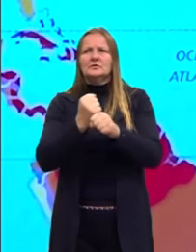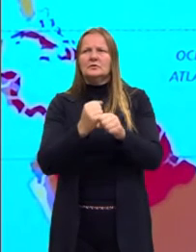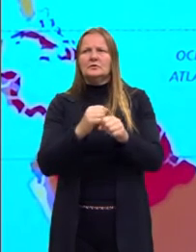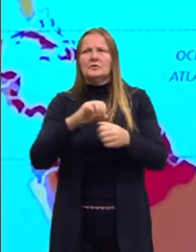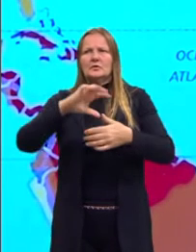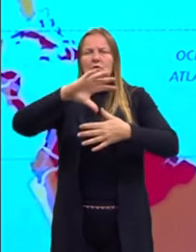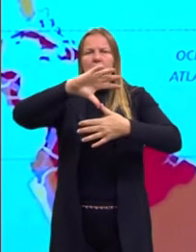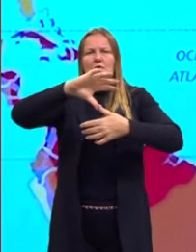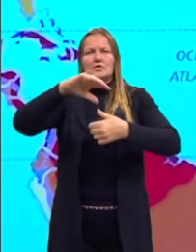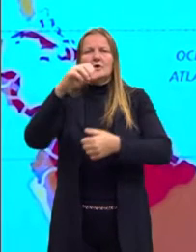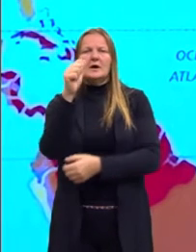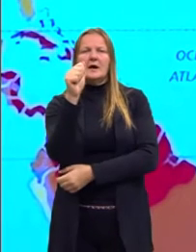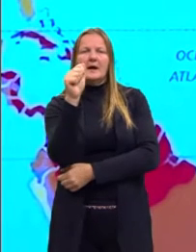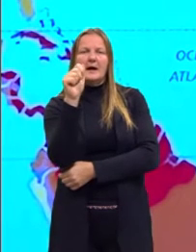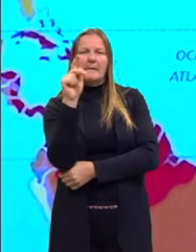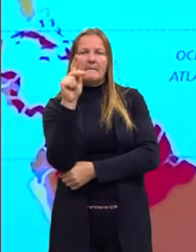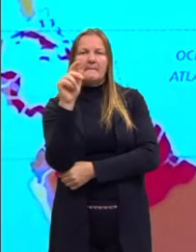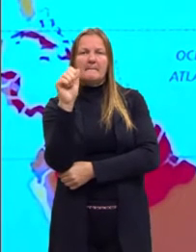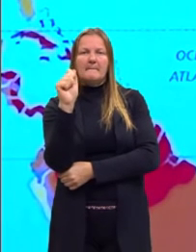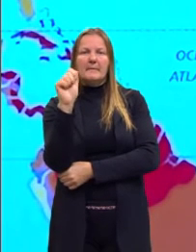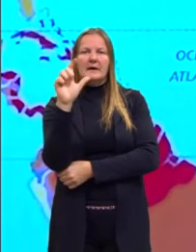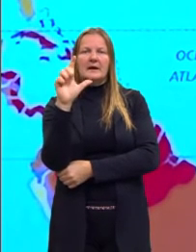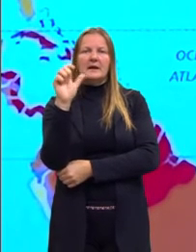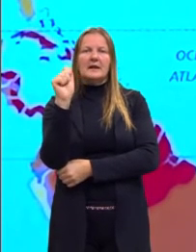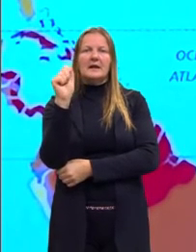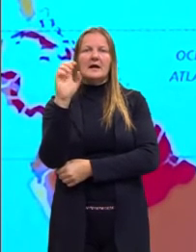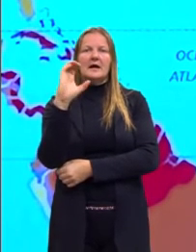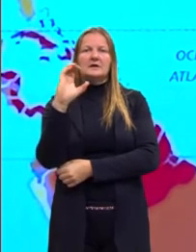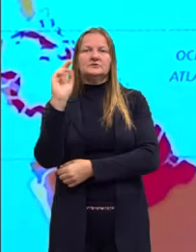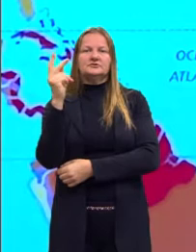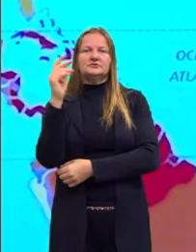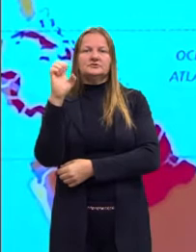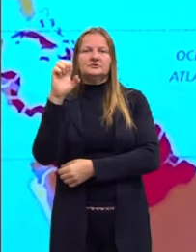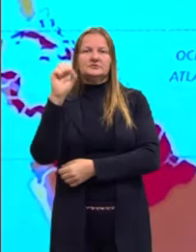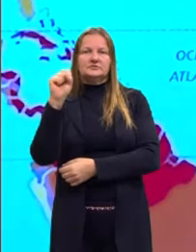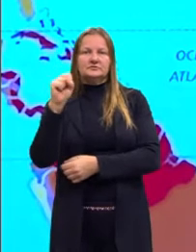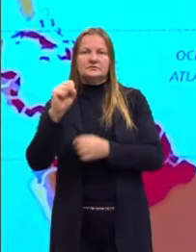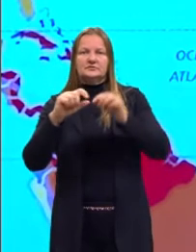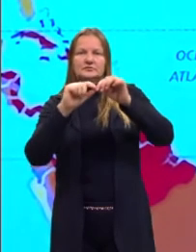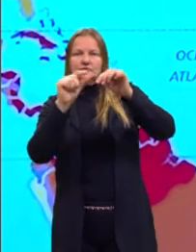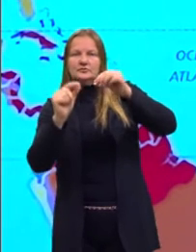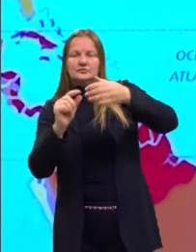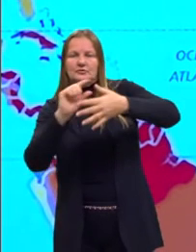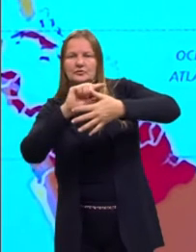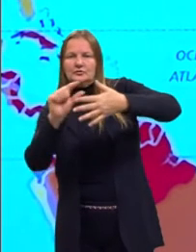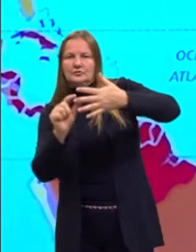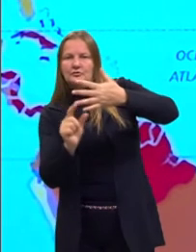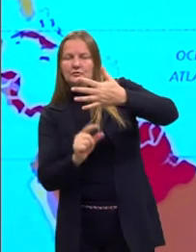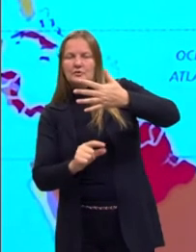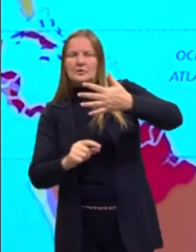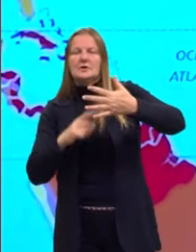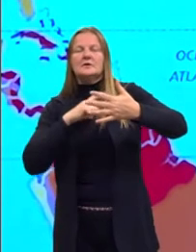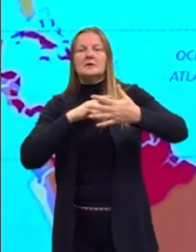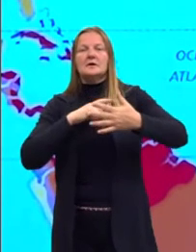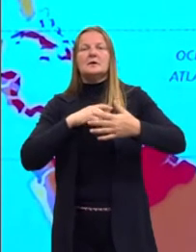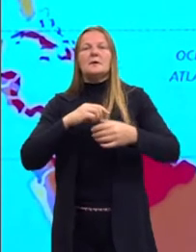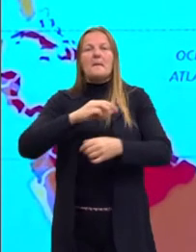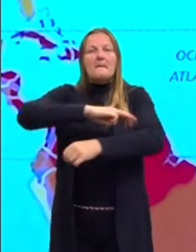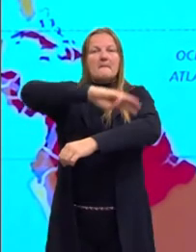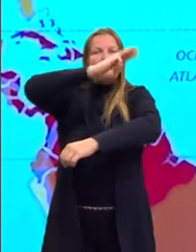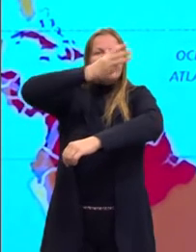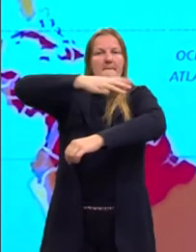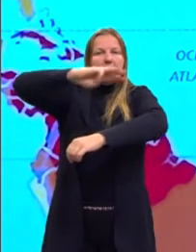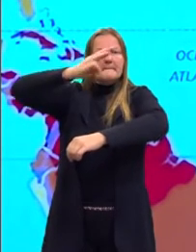aqui dos Montes Apalaches né nossa aqui a serra do espinhaço né o Planalto da Borborema gente já estudou isso nós